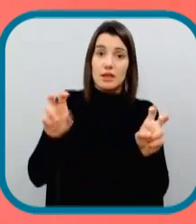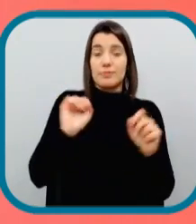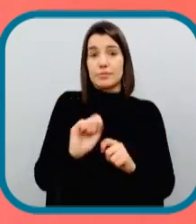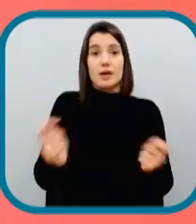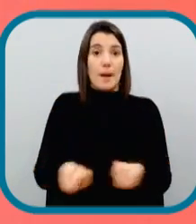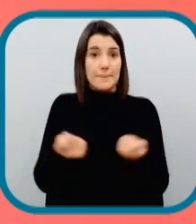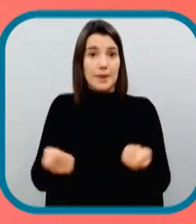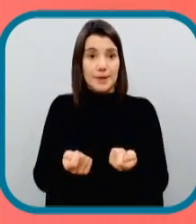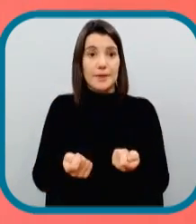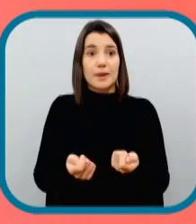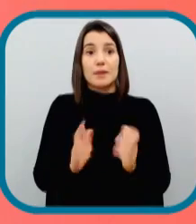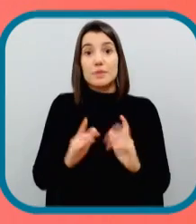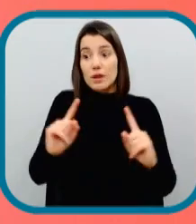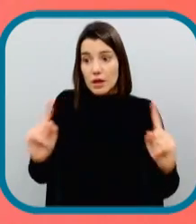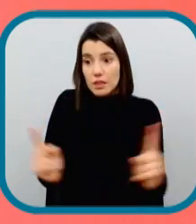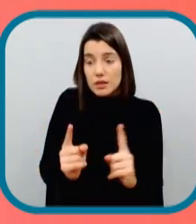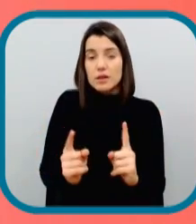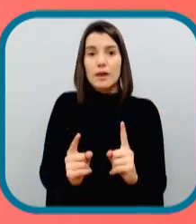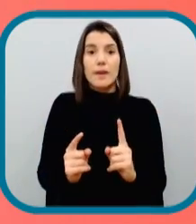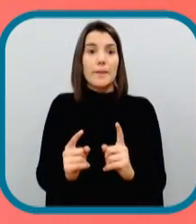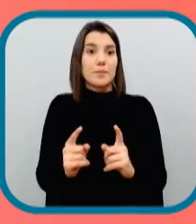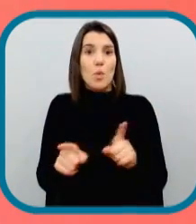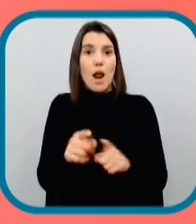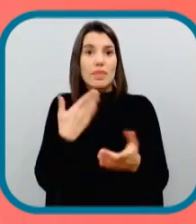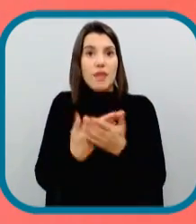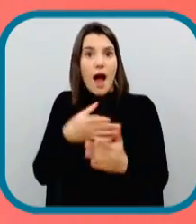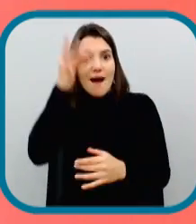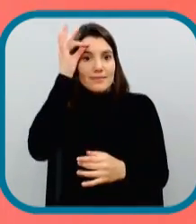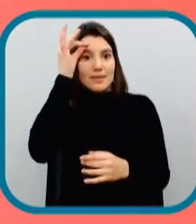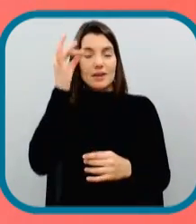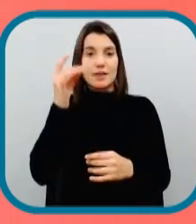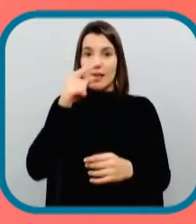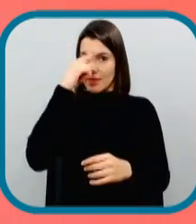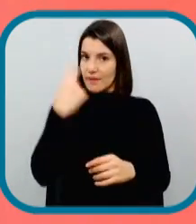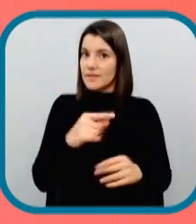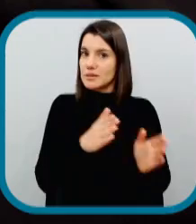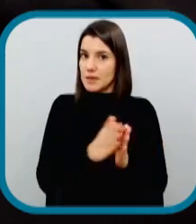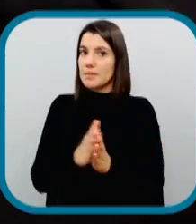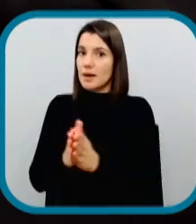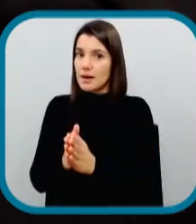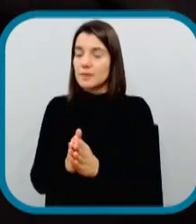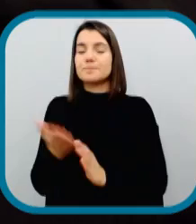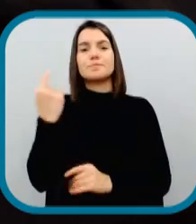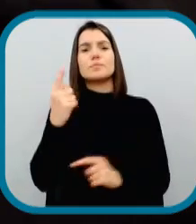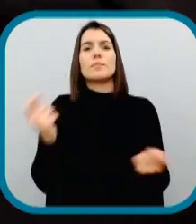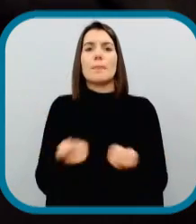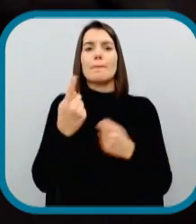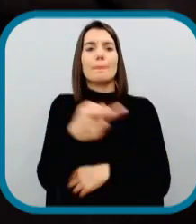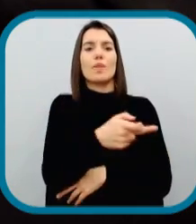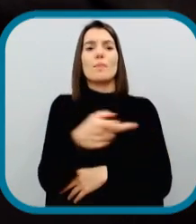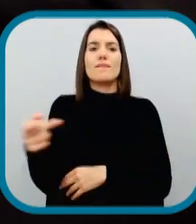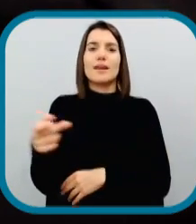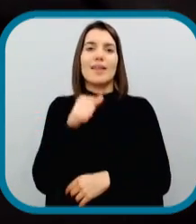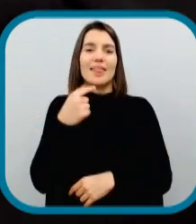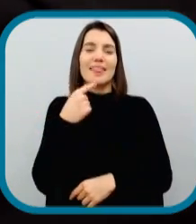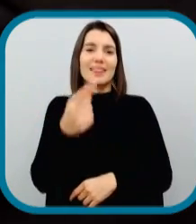título da nossa campanha, e tem de ser uma coisa curta, tem de ser uma coisa catchy, é difícil juntar isto tudo. E vimos que havia uma campanha e